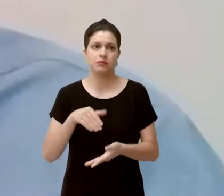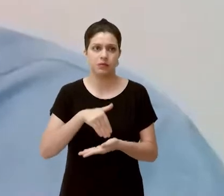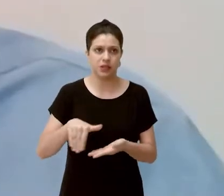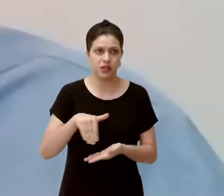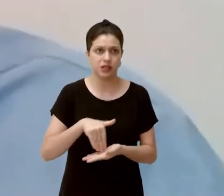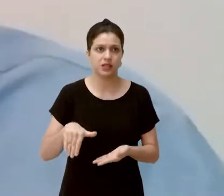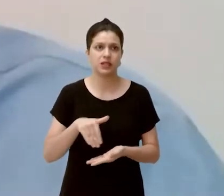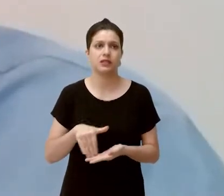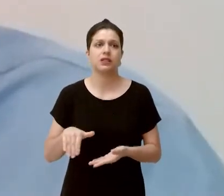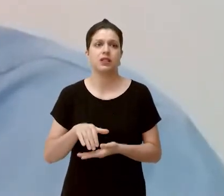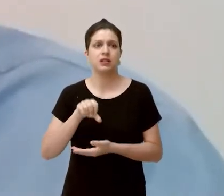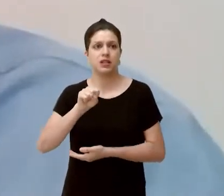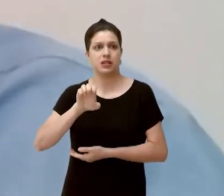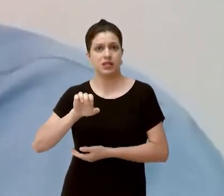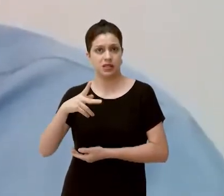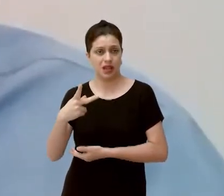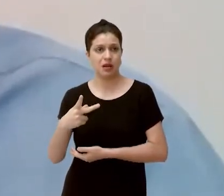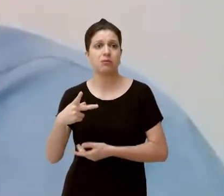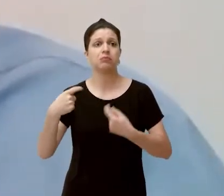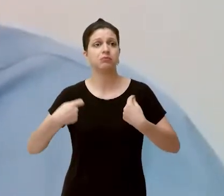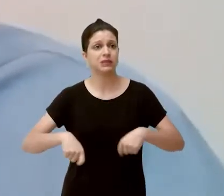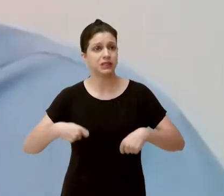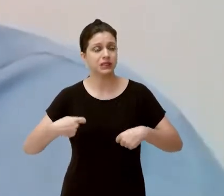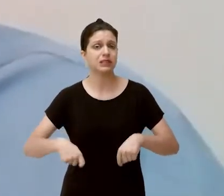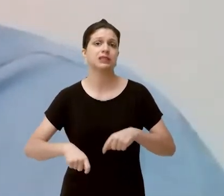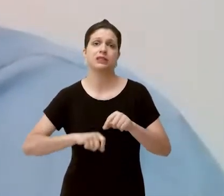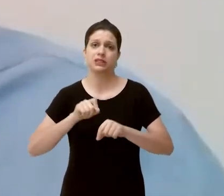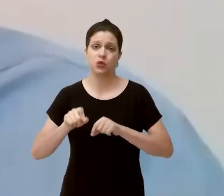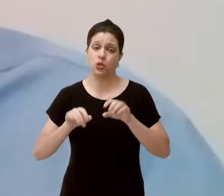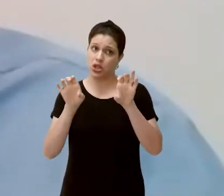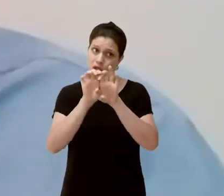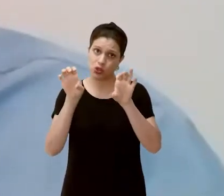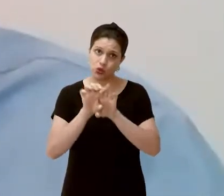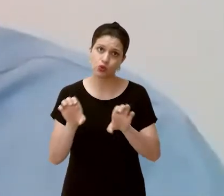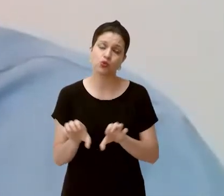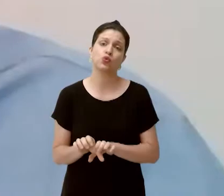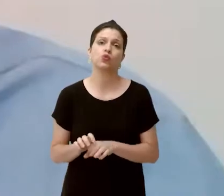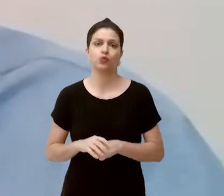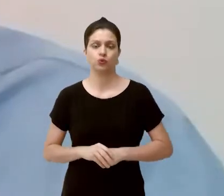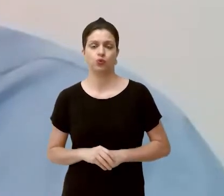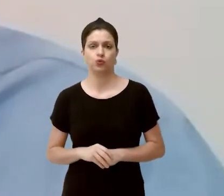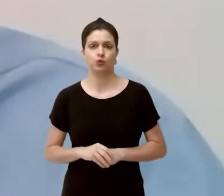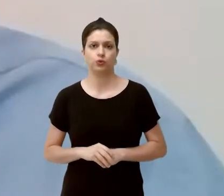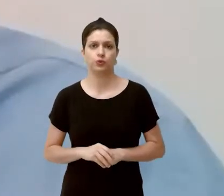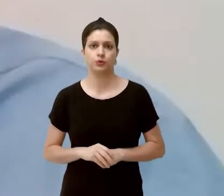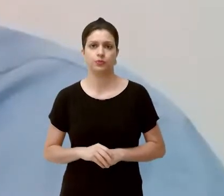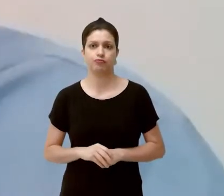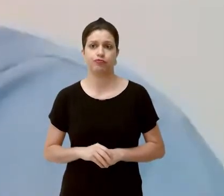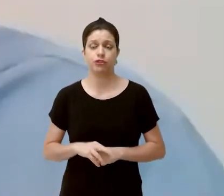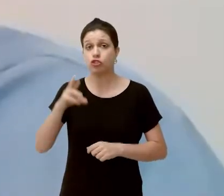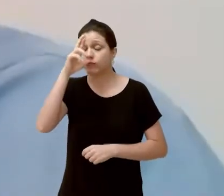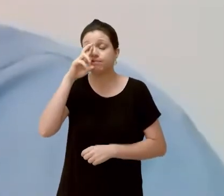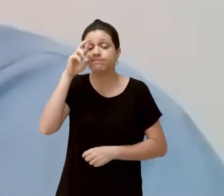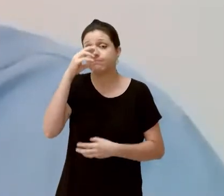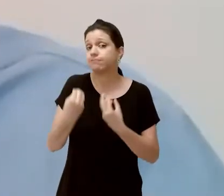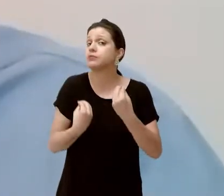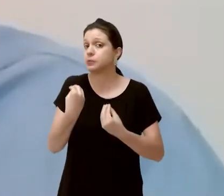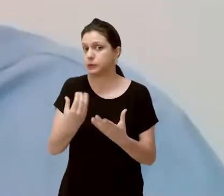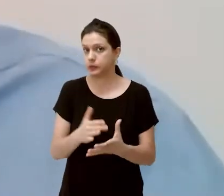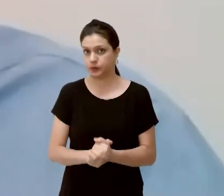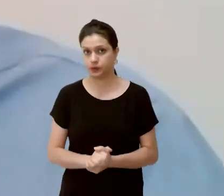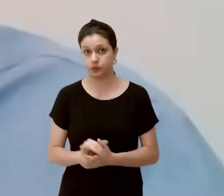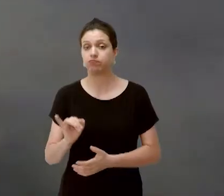né, a Secretaria, a SEMA recolhe, eu acho que tem que ser revertida para estruturar essa questão